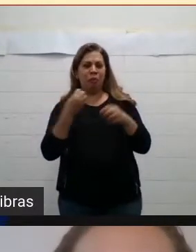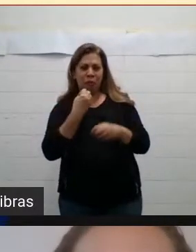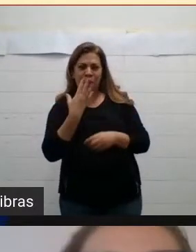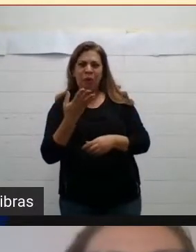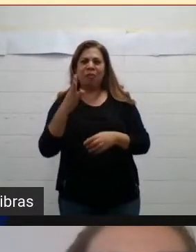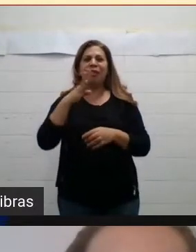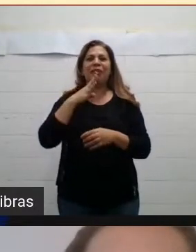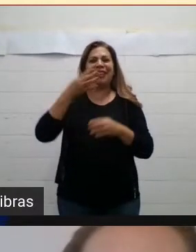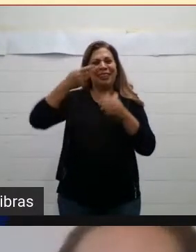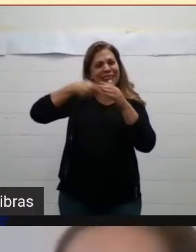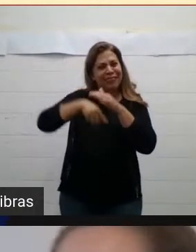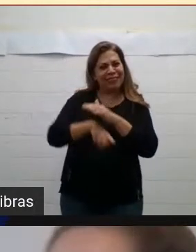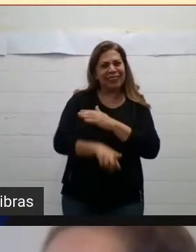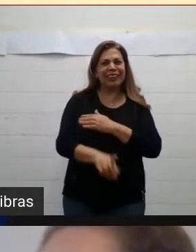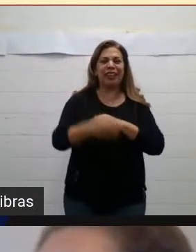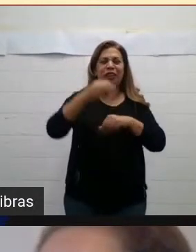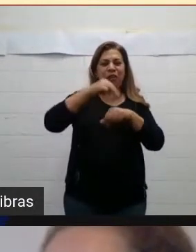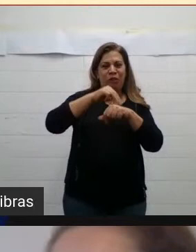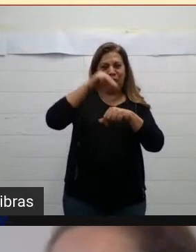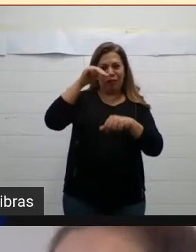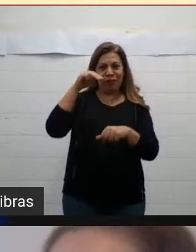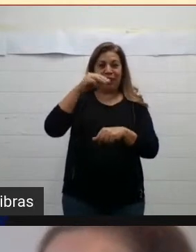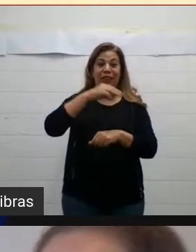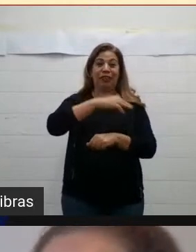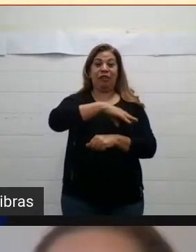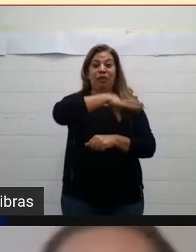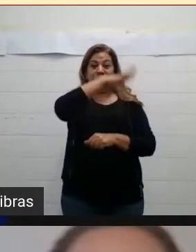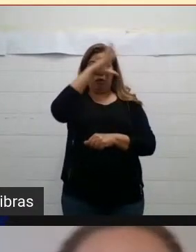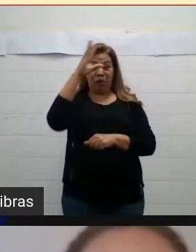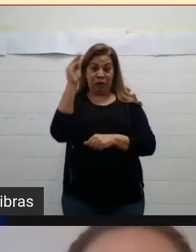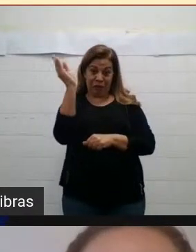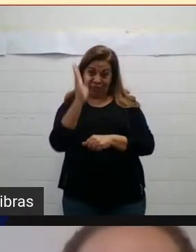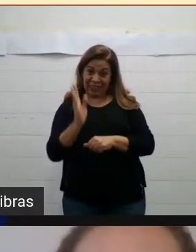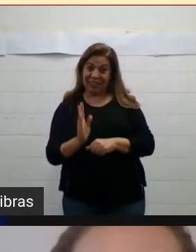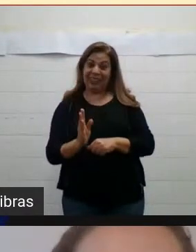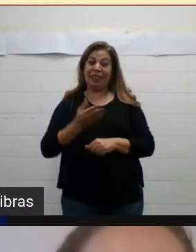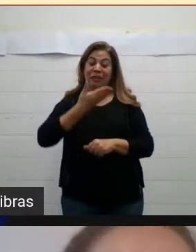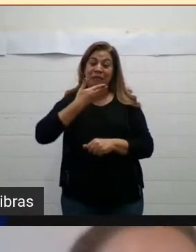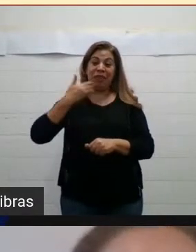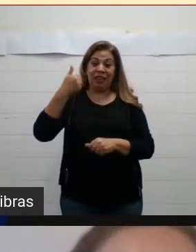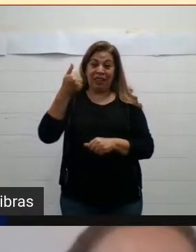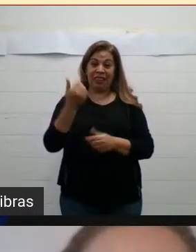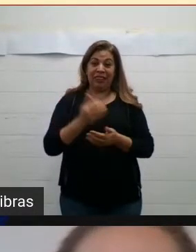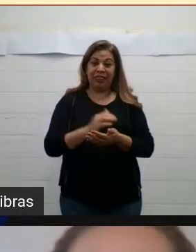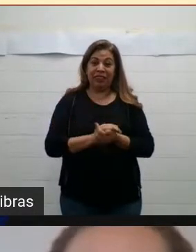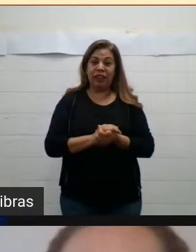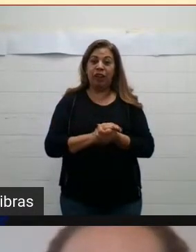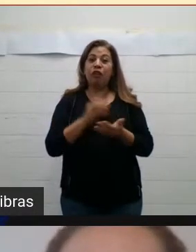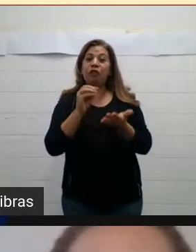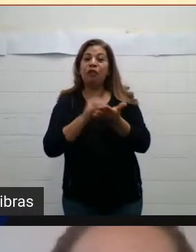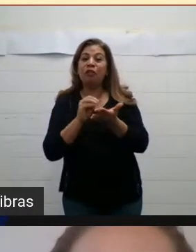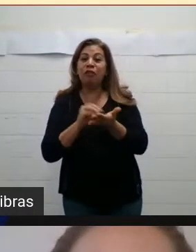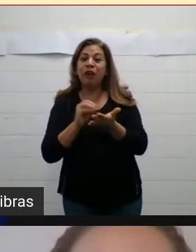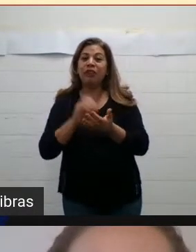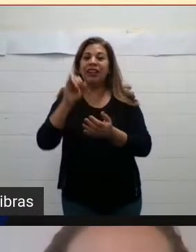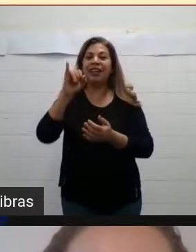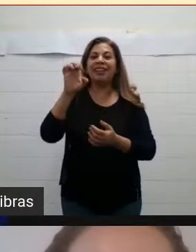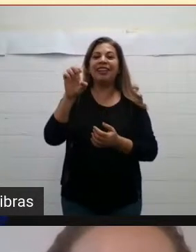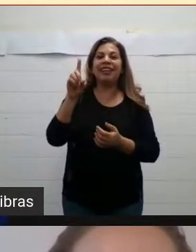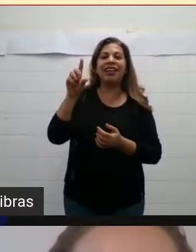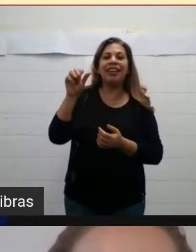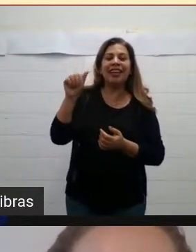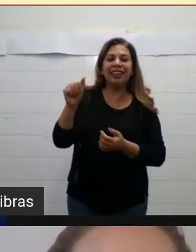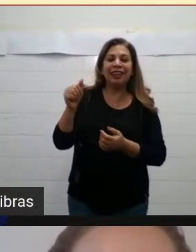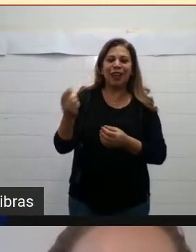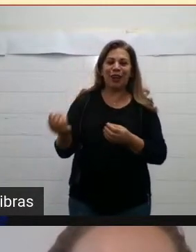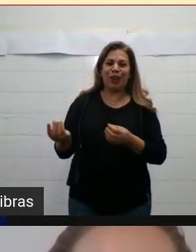Profept melhor, conhecer o instituto melhor, enfim. Queria registrar, está faltando a Ieda, Luiz. Traz a